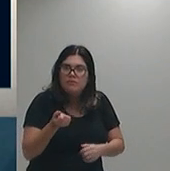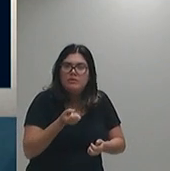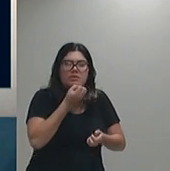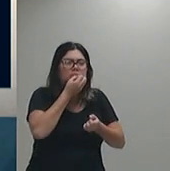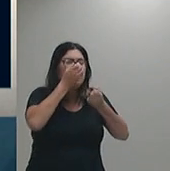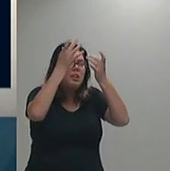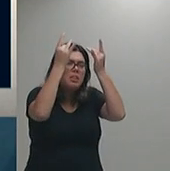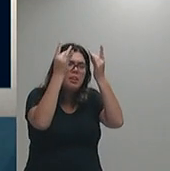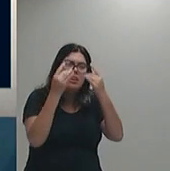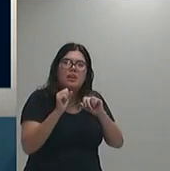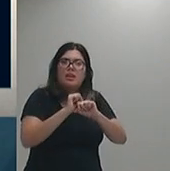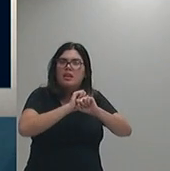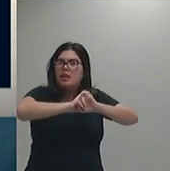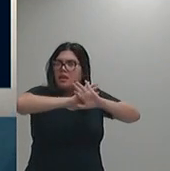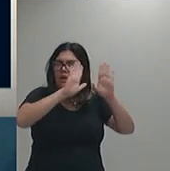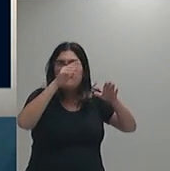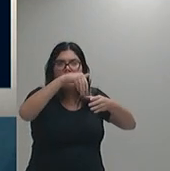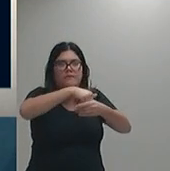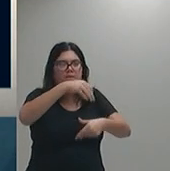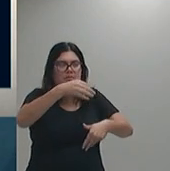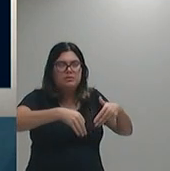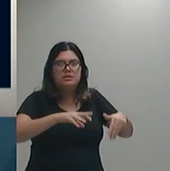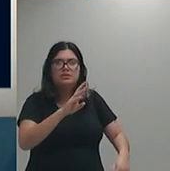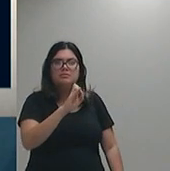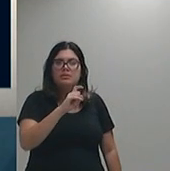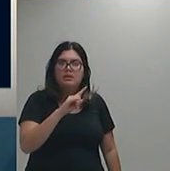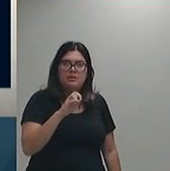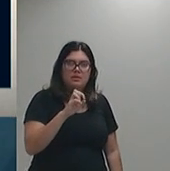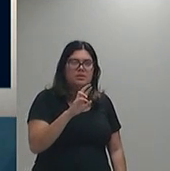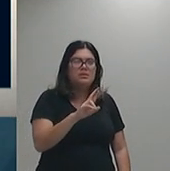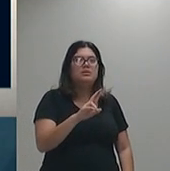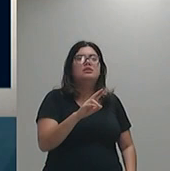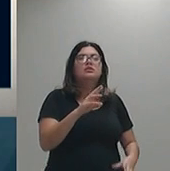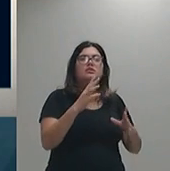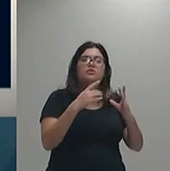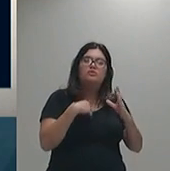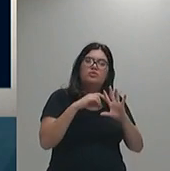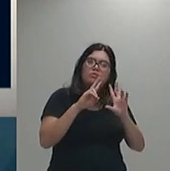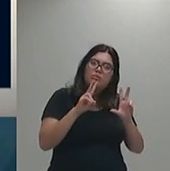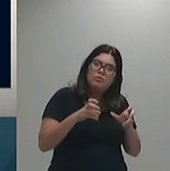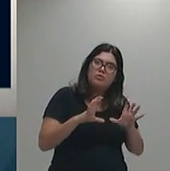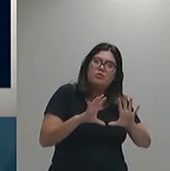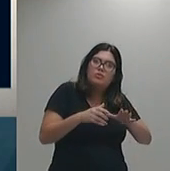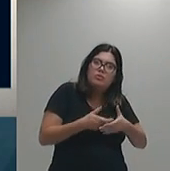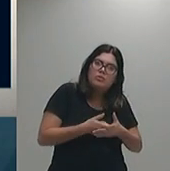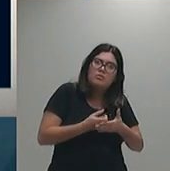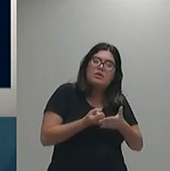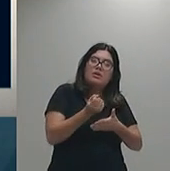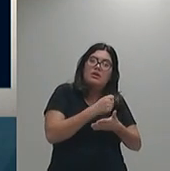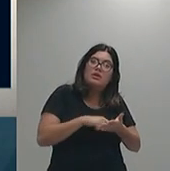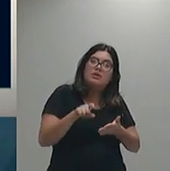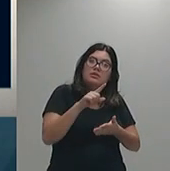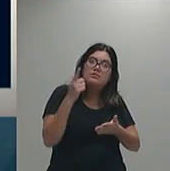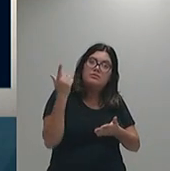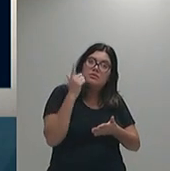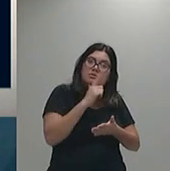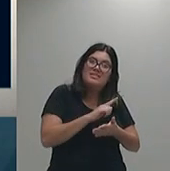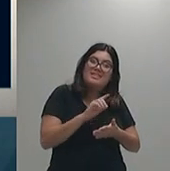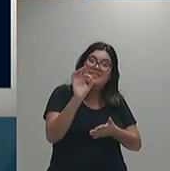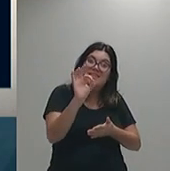salientado no voto do ministro bellizze os minoritários adquiriram ações